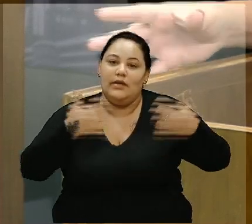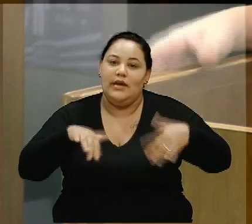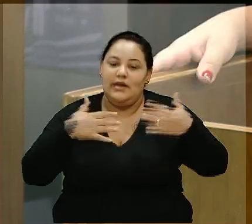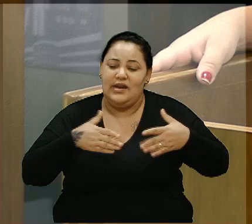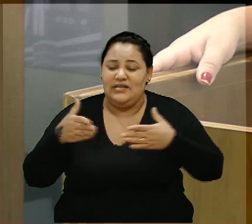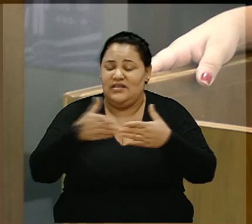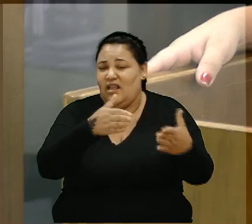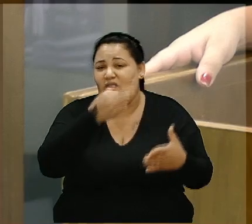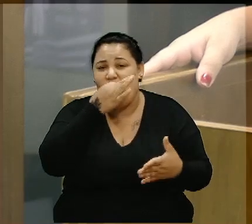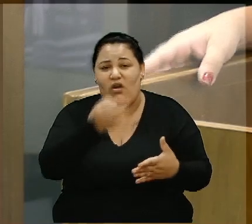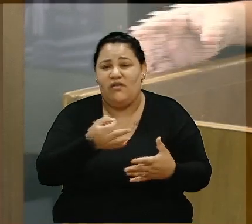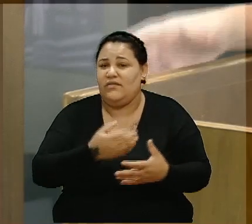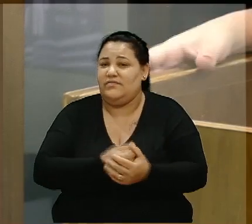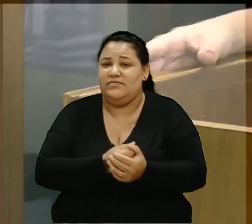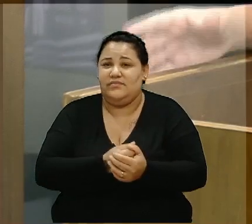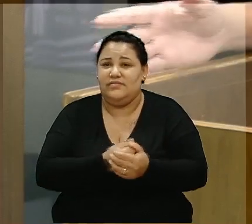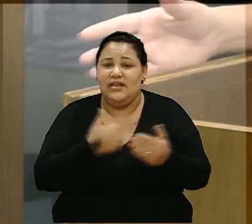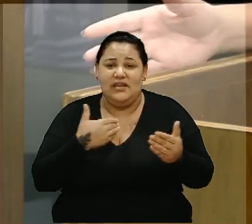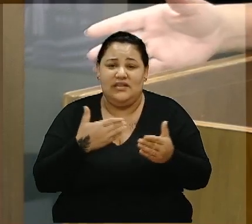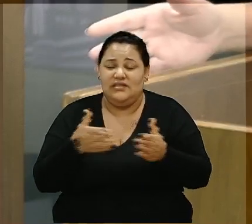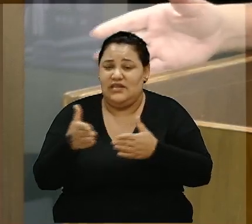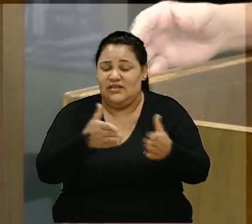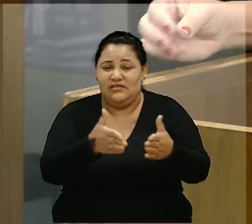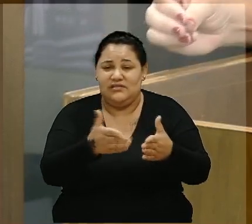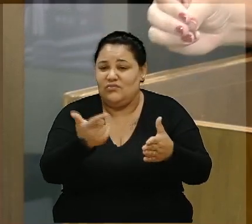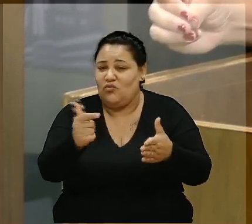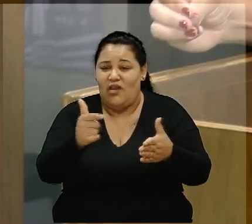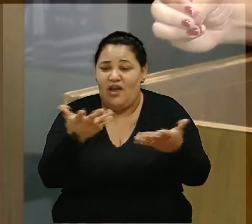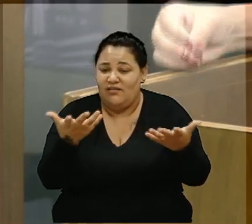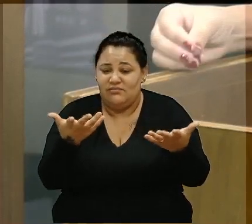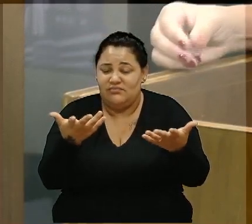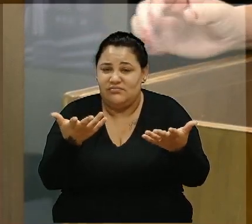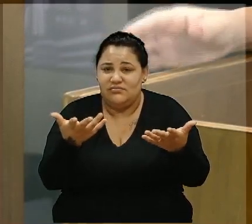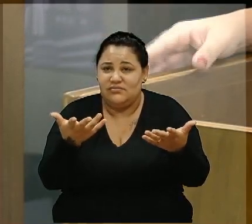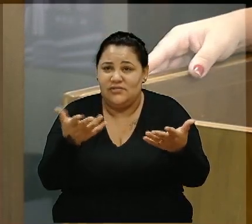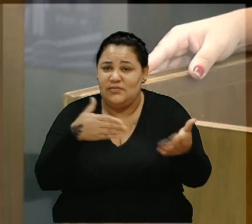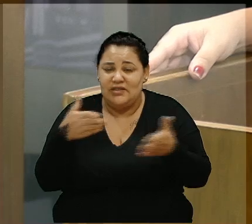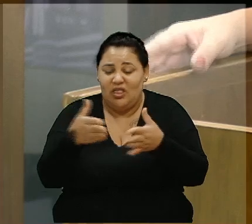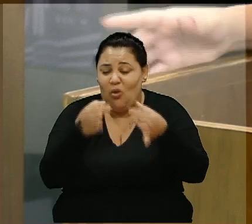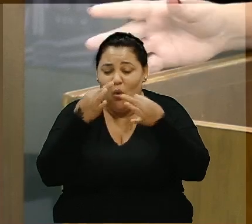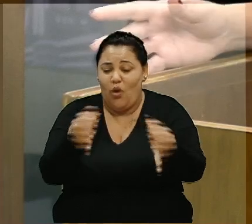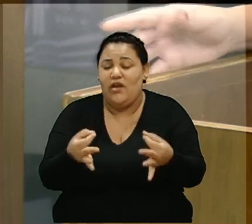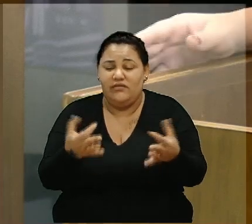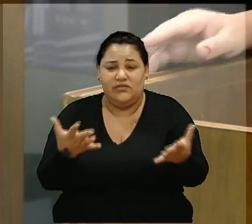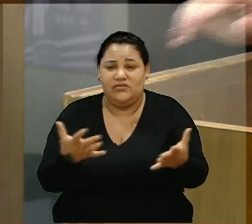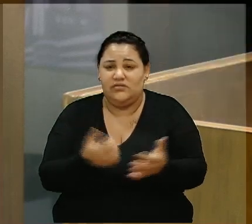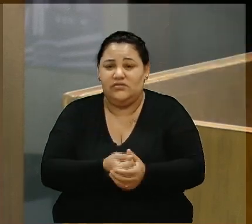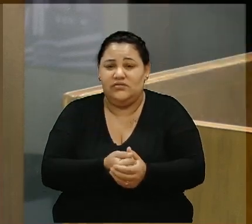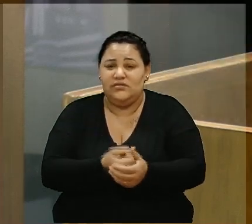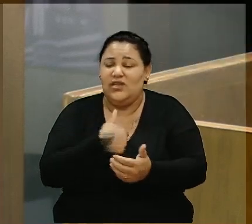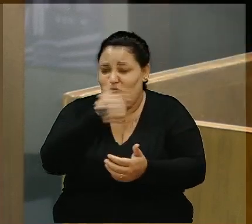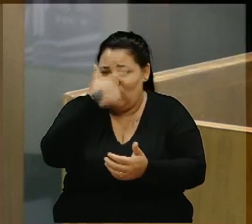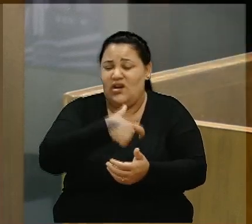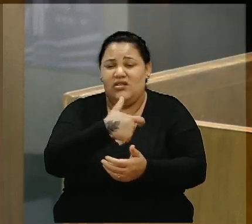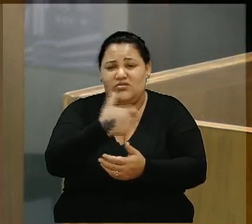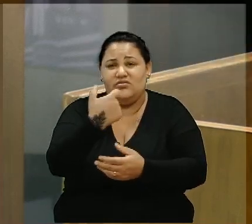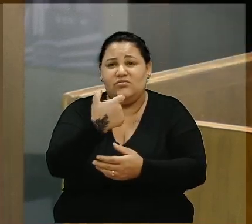horrível. A estrada é simples, não tem uma estrada horrível. Então, é isso que eu acho que a gente